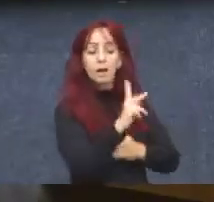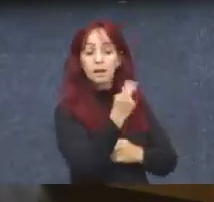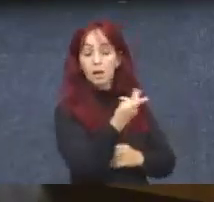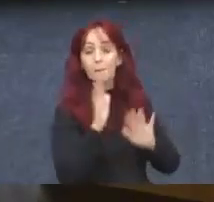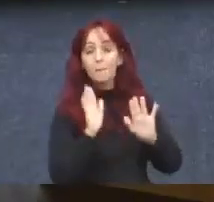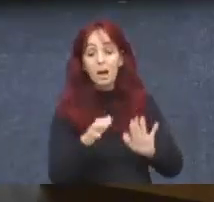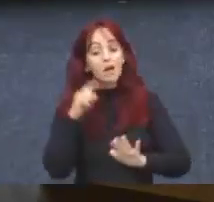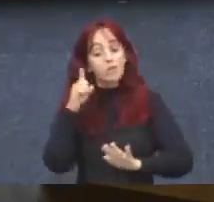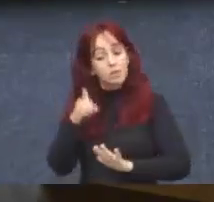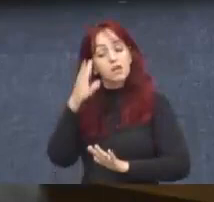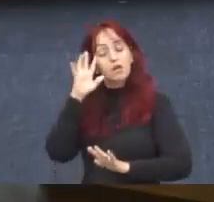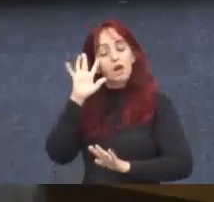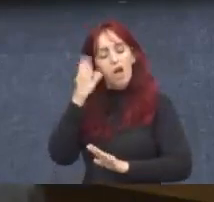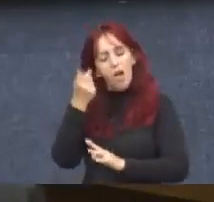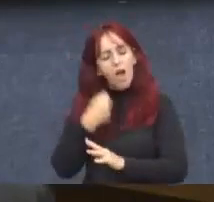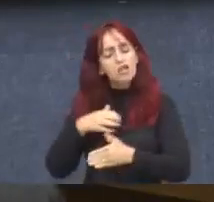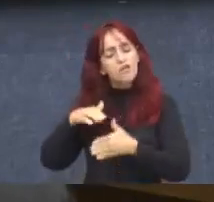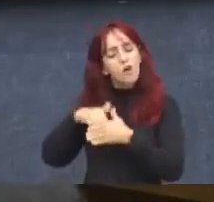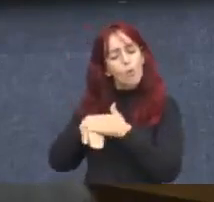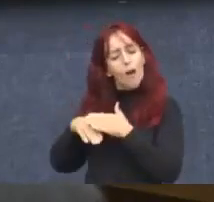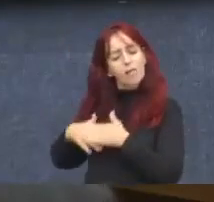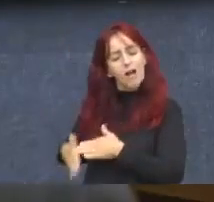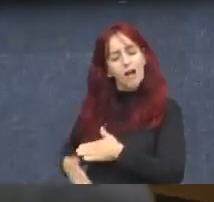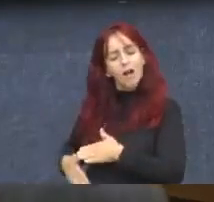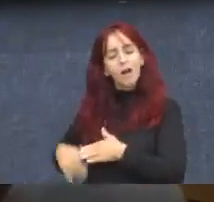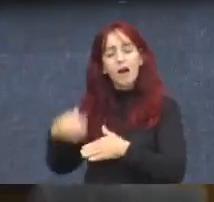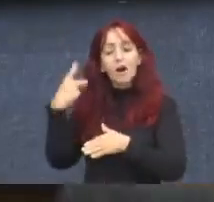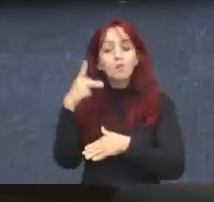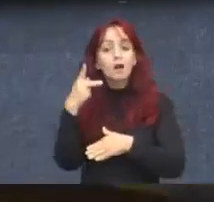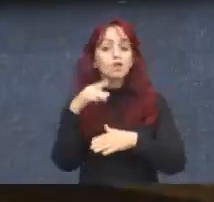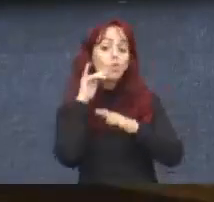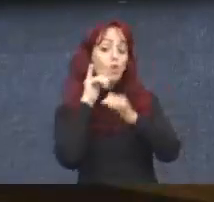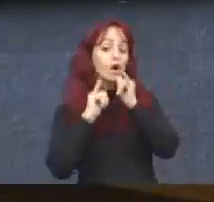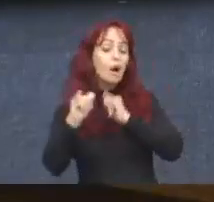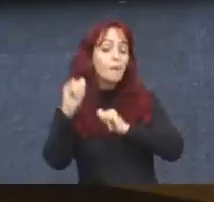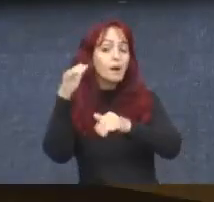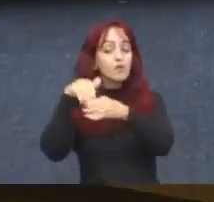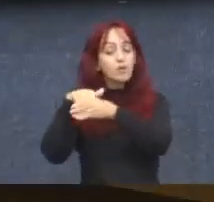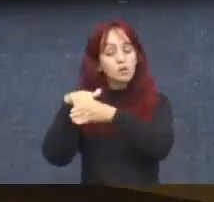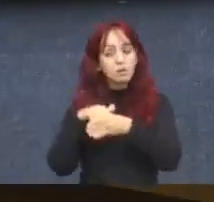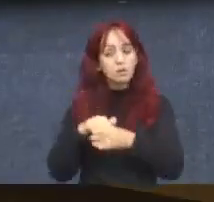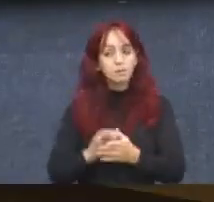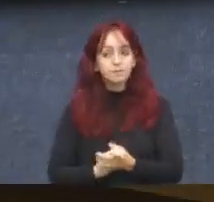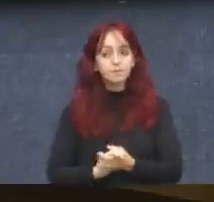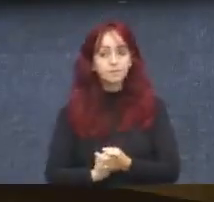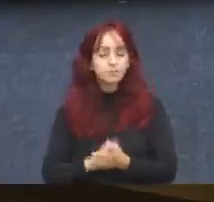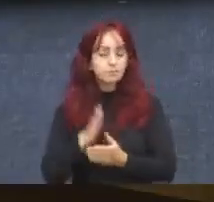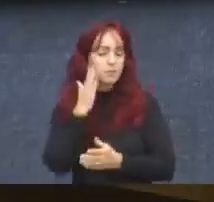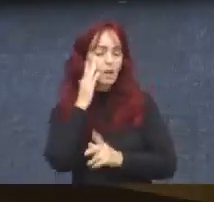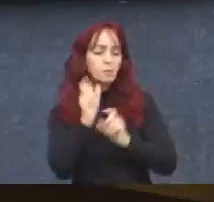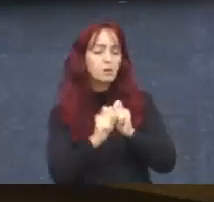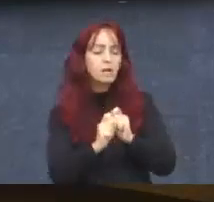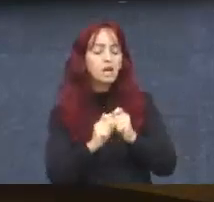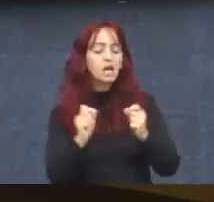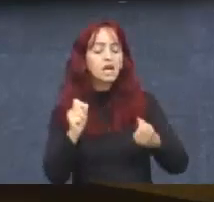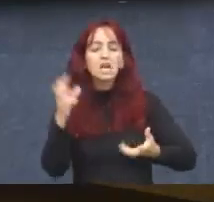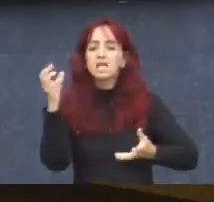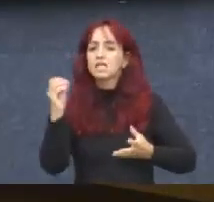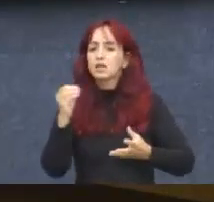senhora decidiu embolsar esse dinheiro para a sua campanha, para fazer campanha para a senhora. Sabe quantas cestas